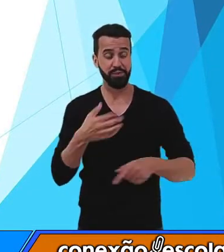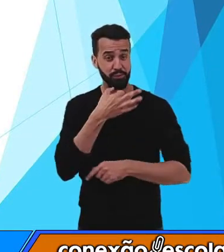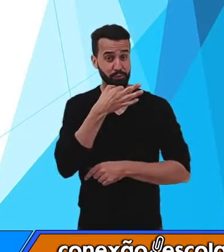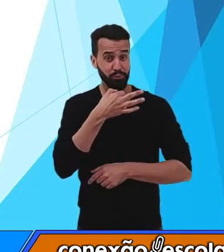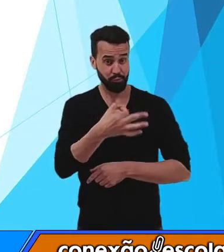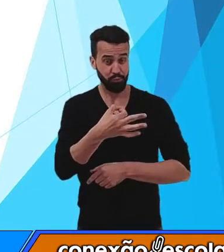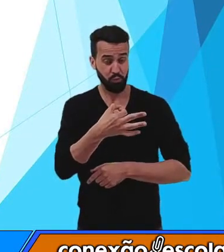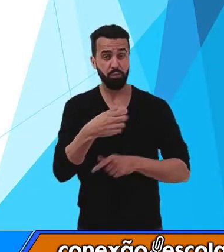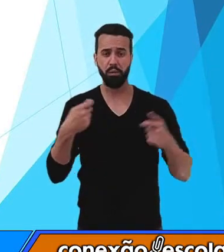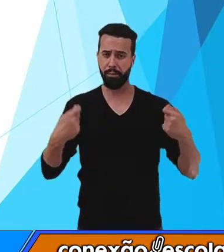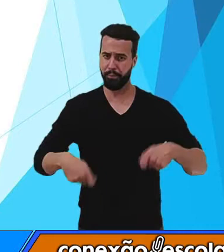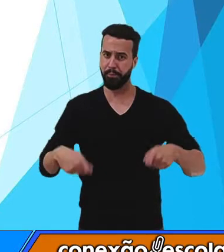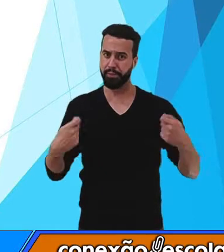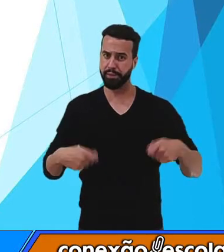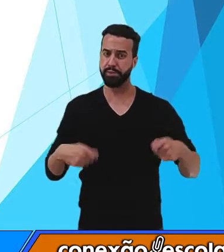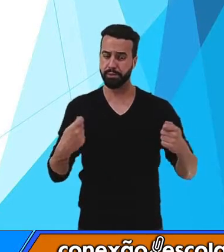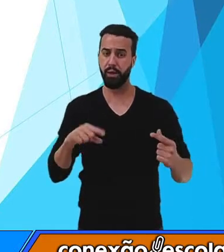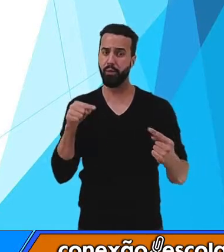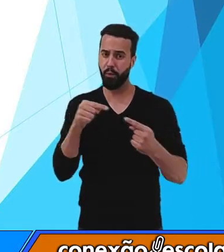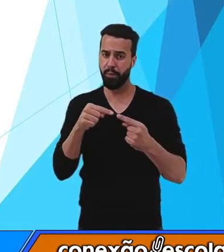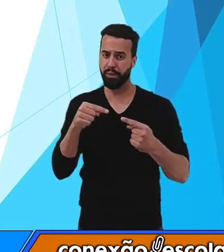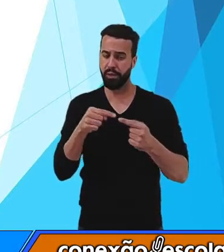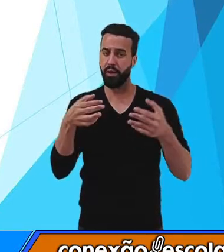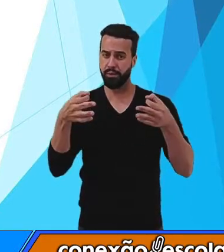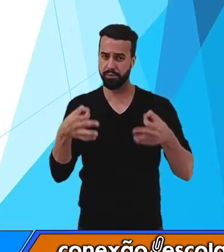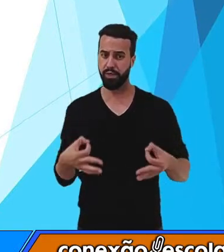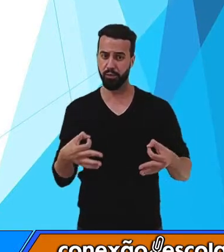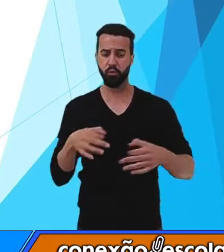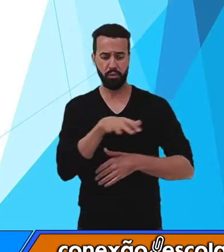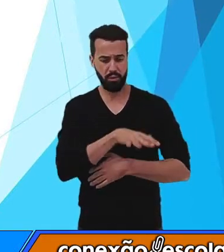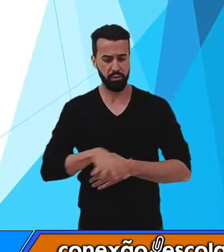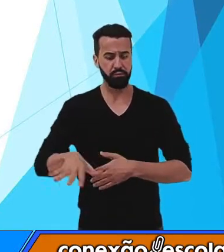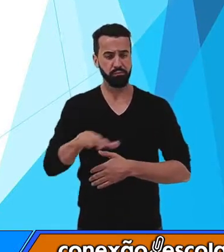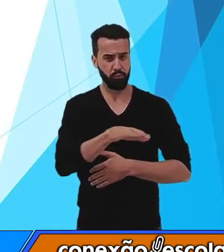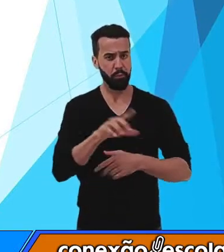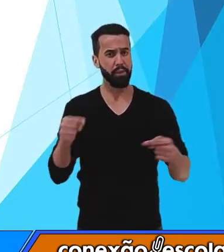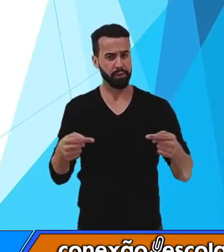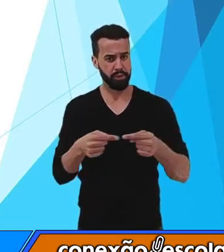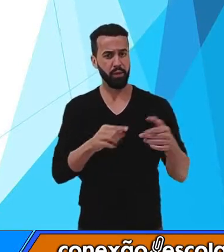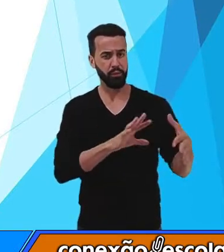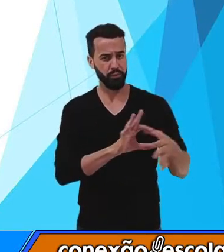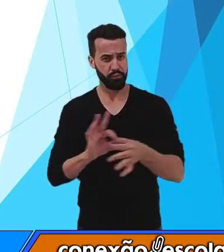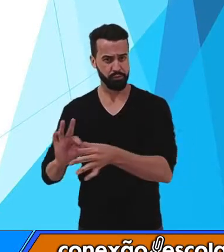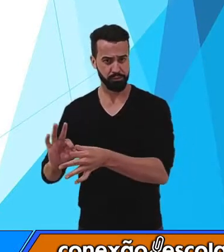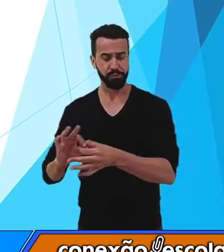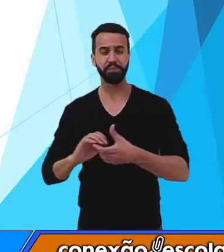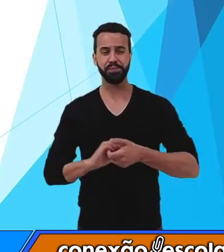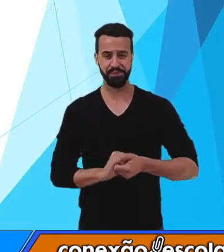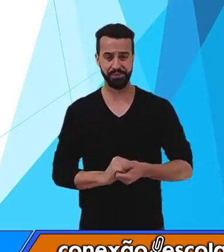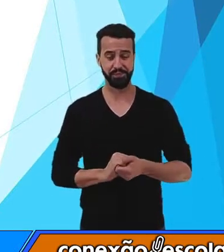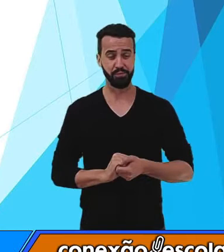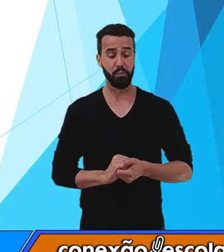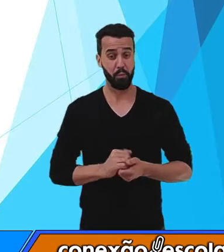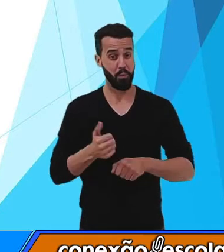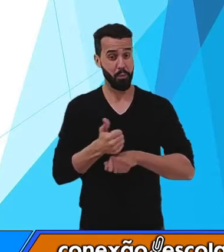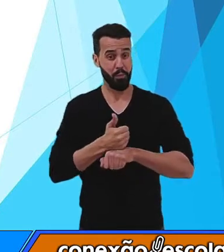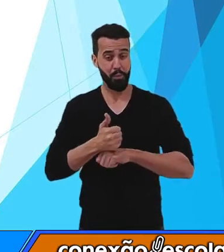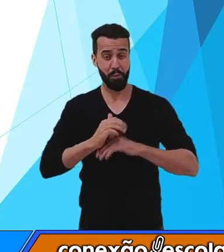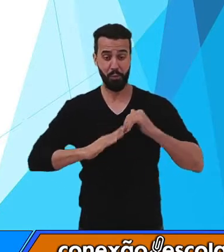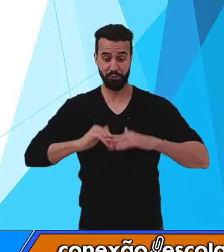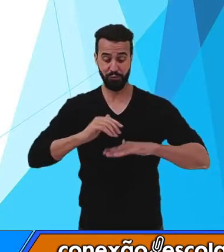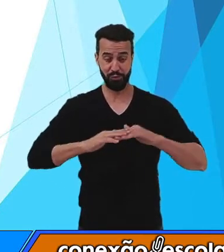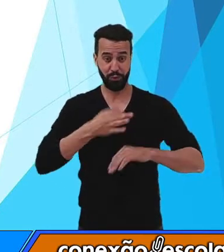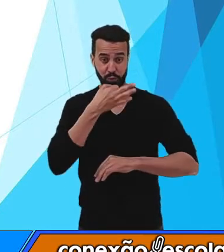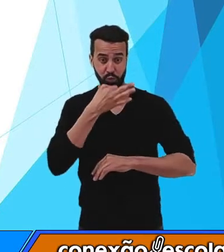utilizados devem estar intimamente ligados ao que acontece na cena. O sonoplasta deve estudar